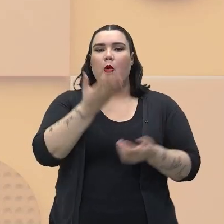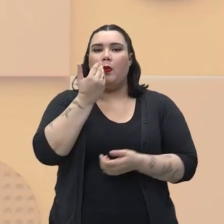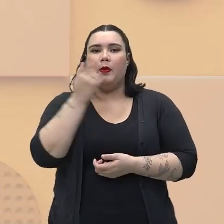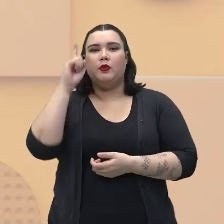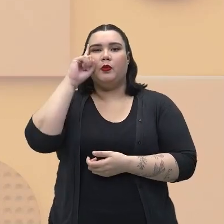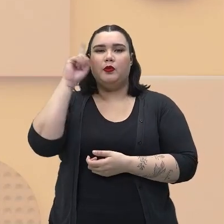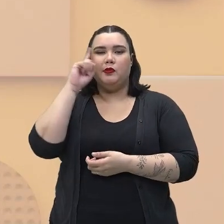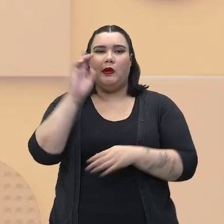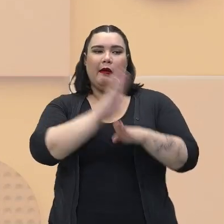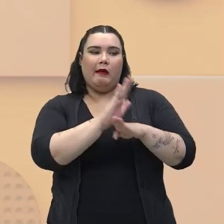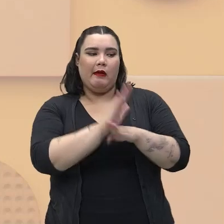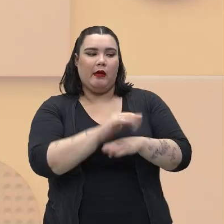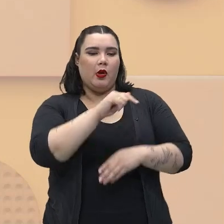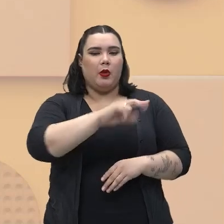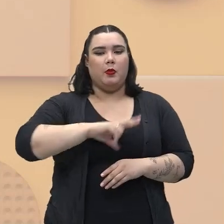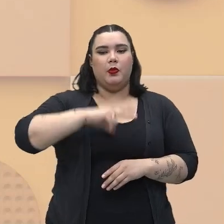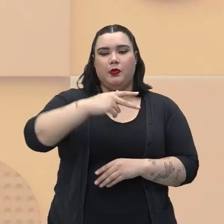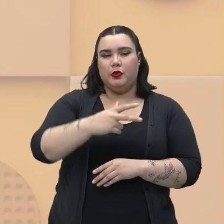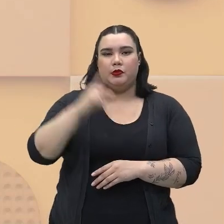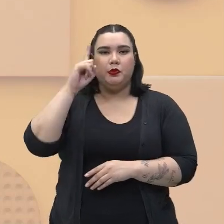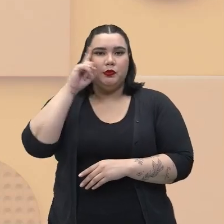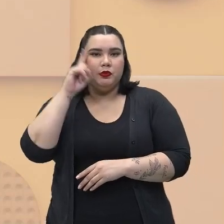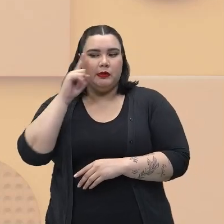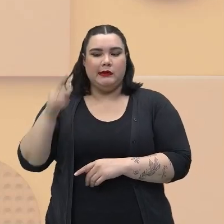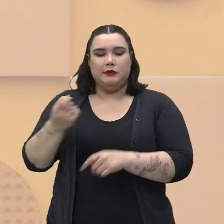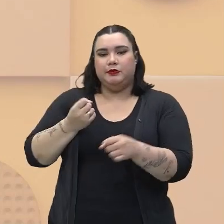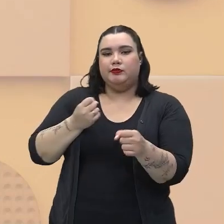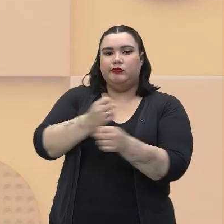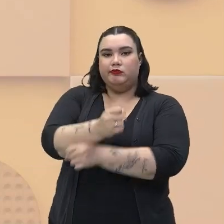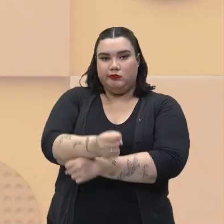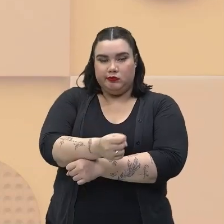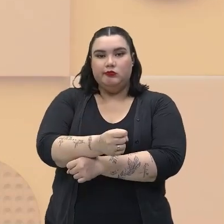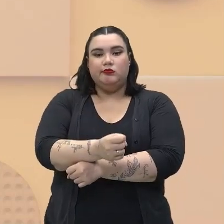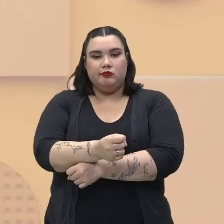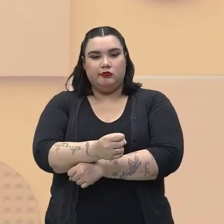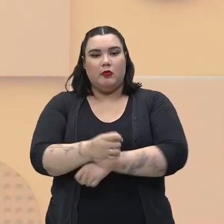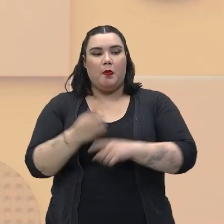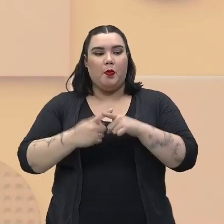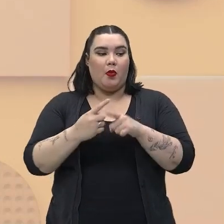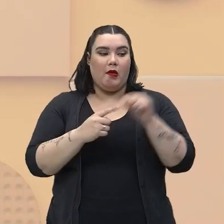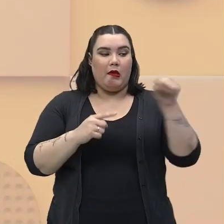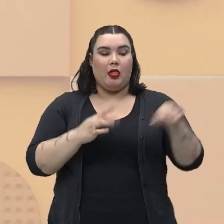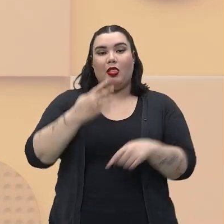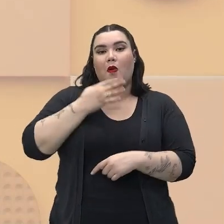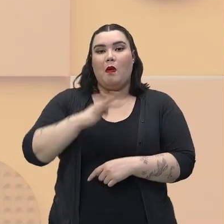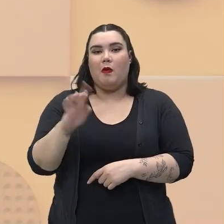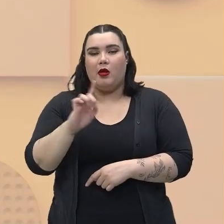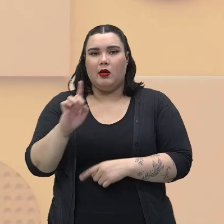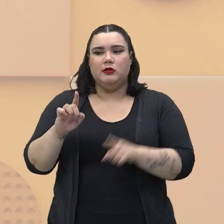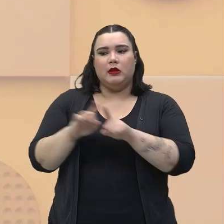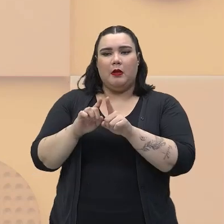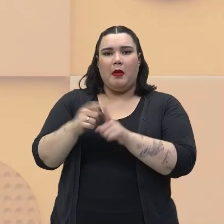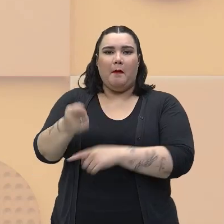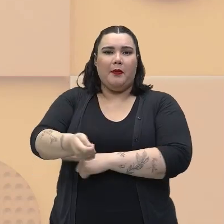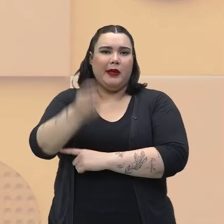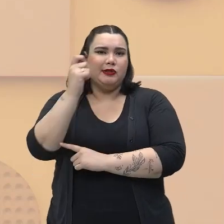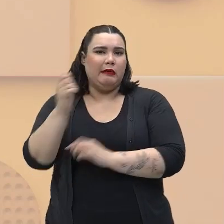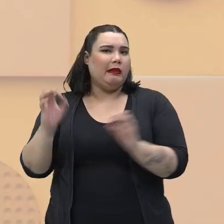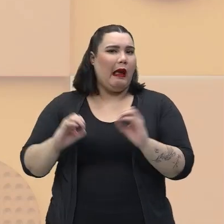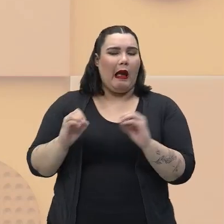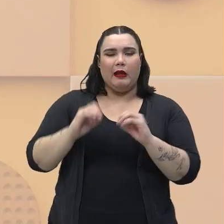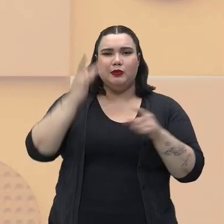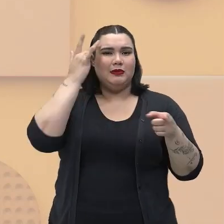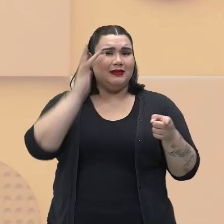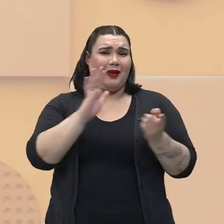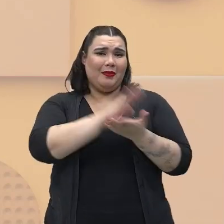nem que fosse para colher as drogas do sertão, muito menos para caçar, para pescar, para produzir alguma coisa que